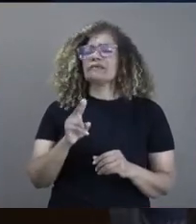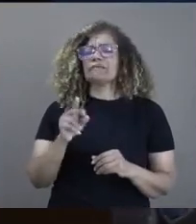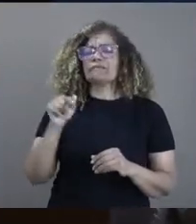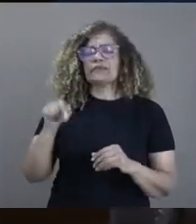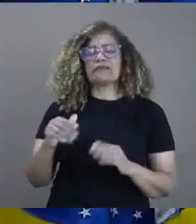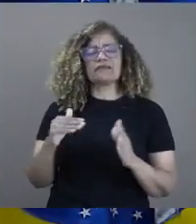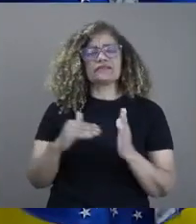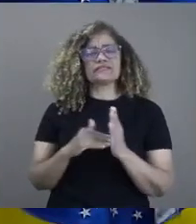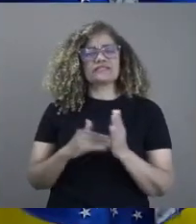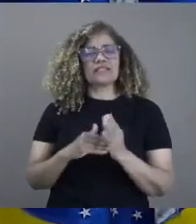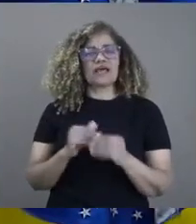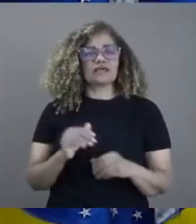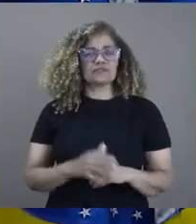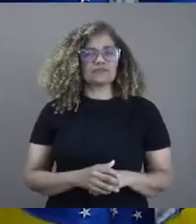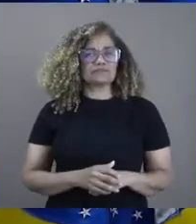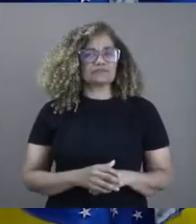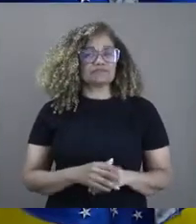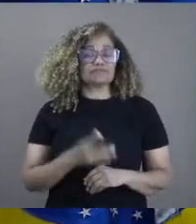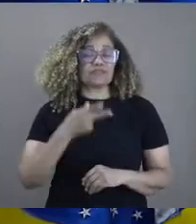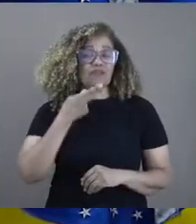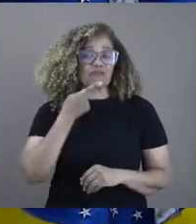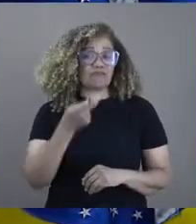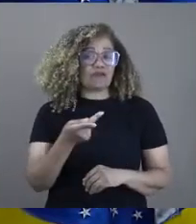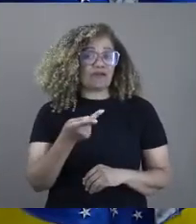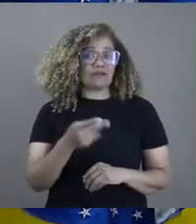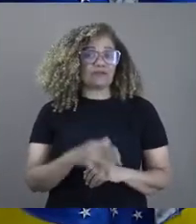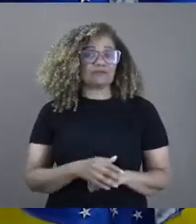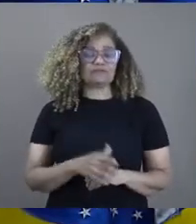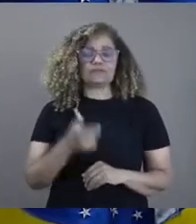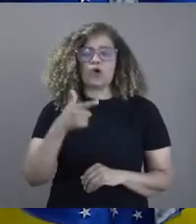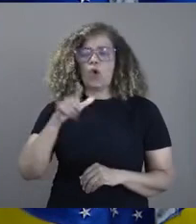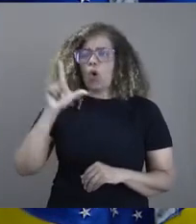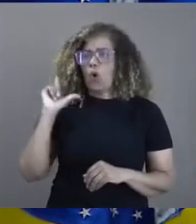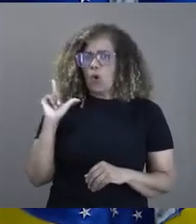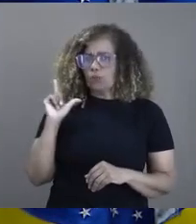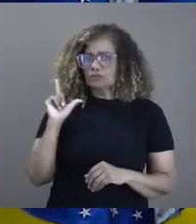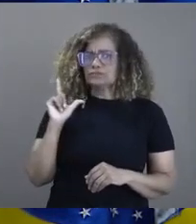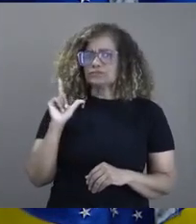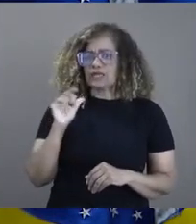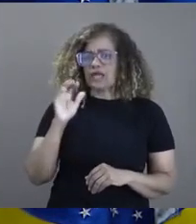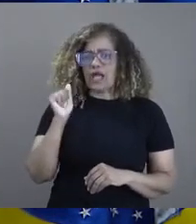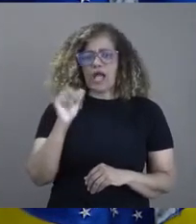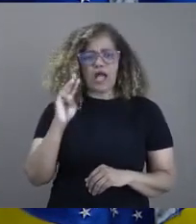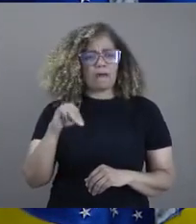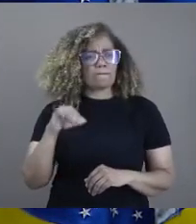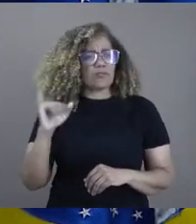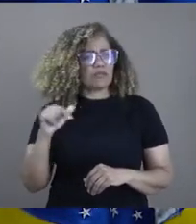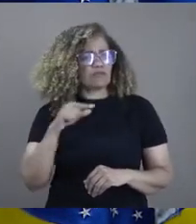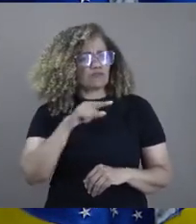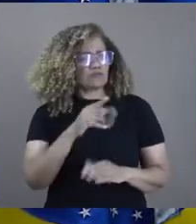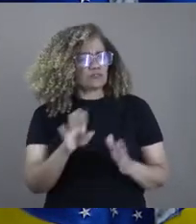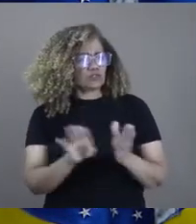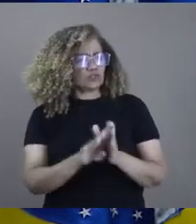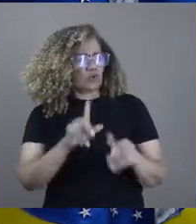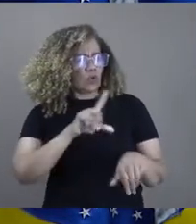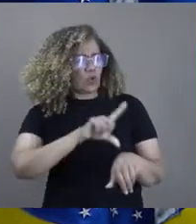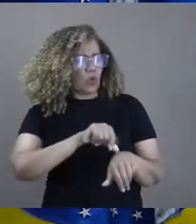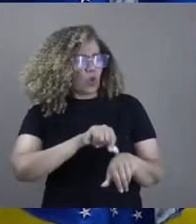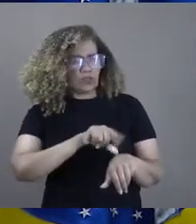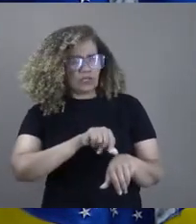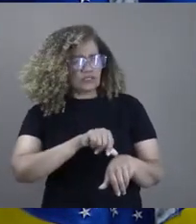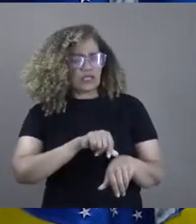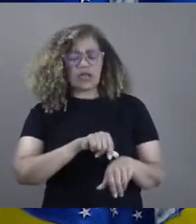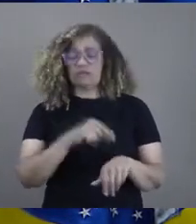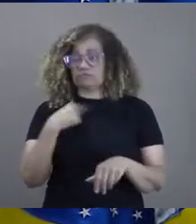questão de citar e ontem o a mim me cobrou né Olha você não chegou cedo aí eu expliquei o motivo